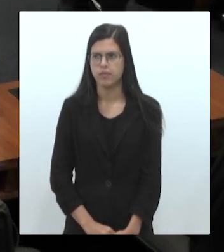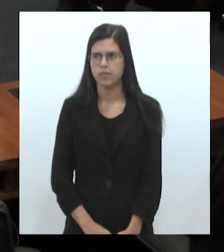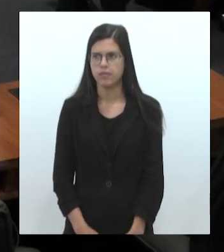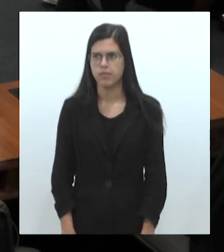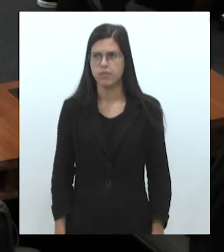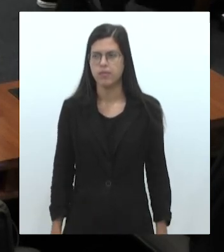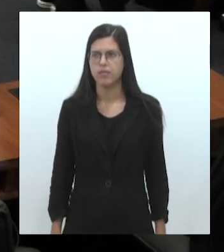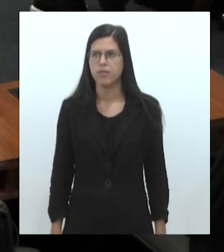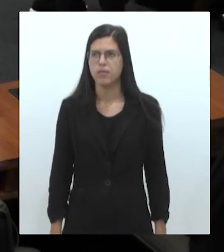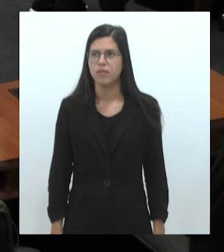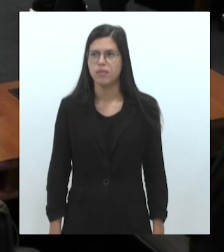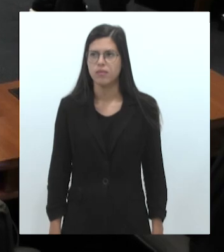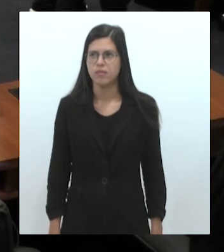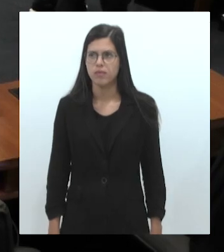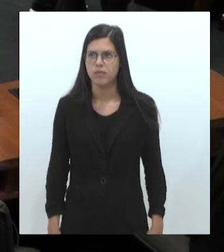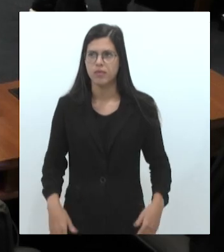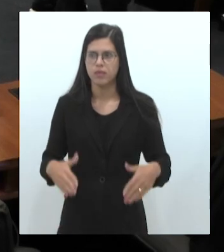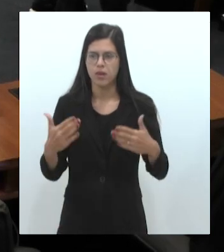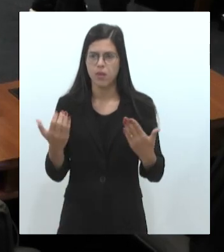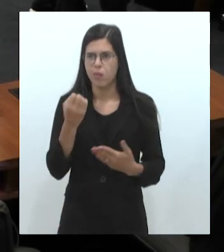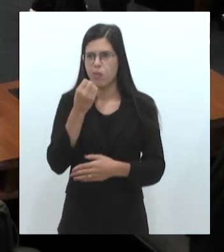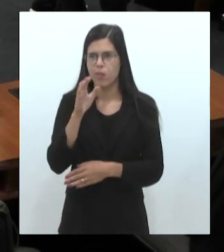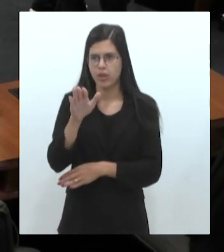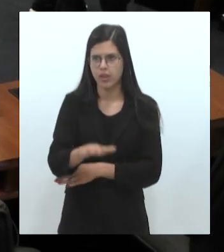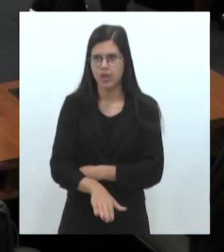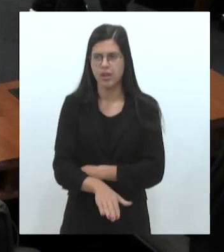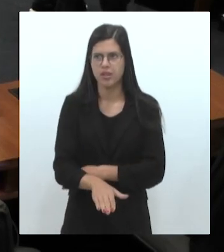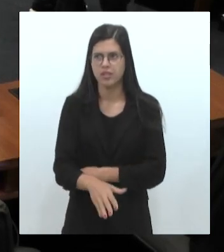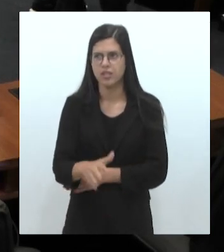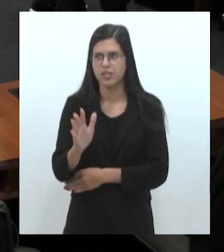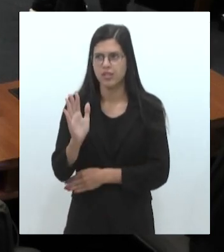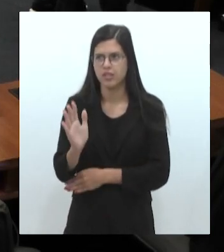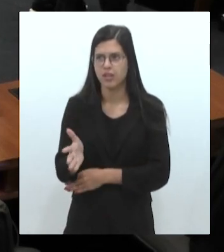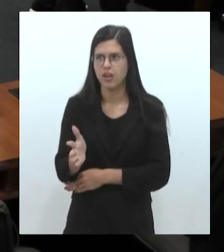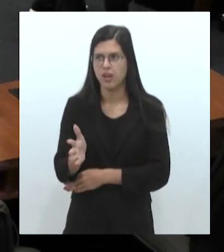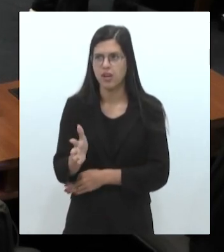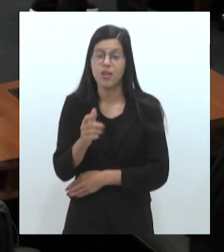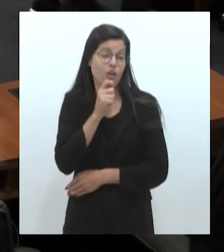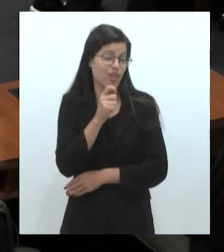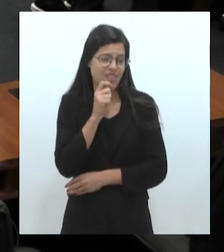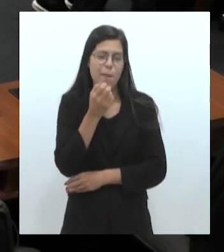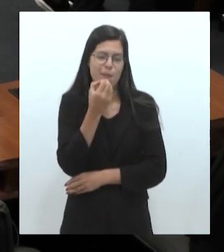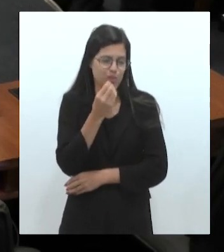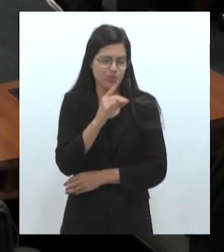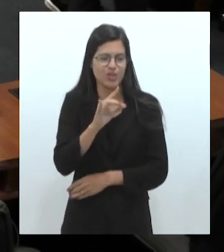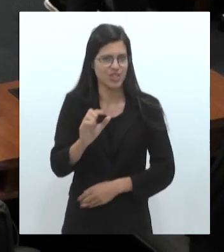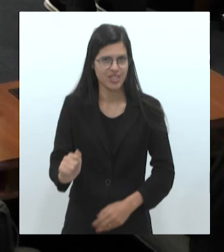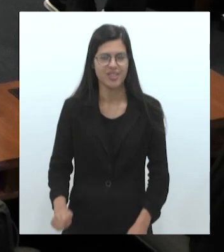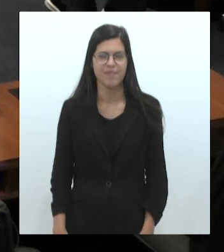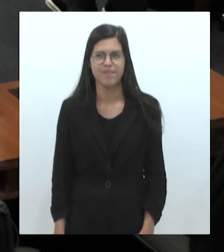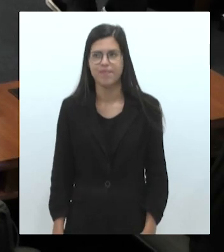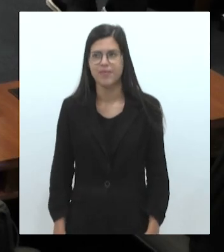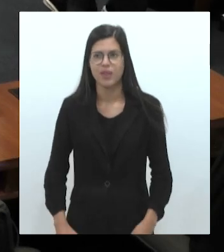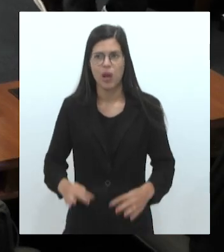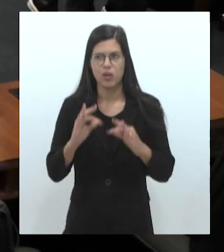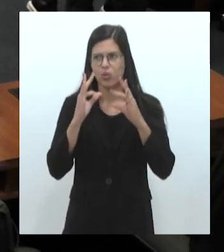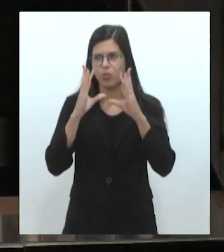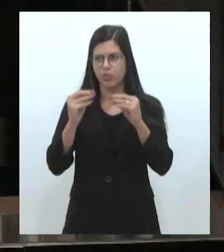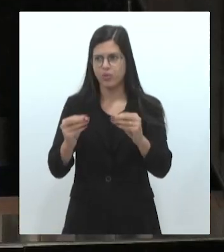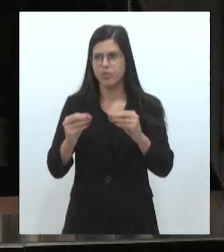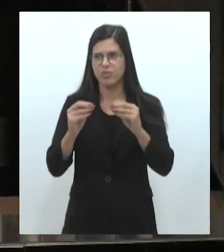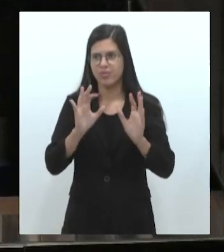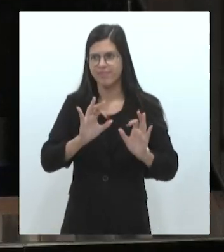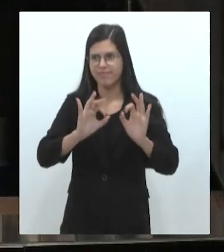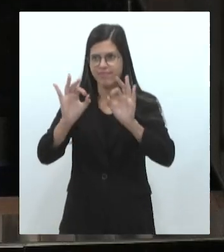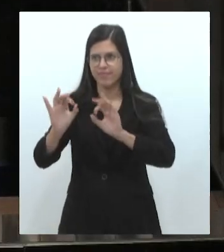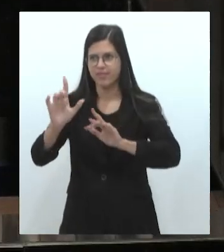Oi, sim. Bom, boa tarde, né? Já passamos... Não, ainda bom dia a todos, a todas que nos